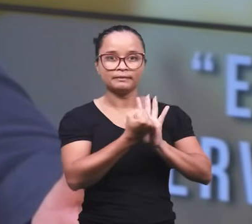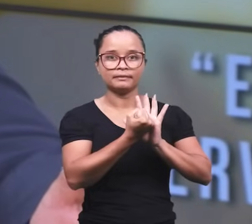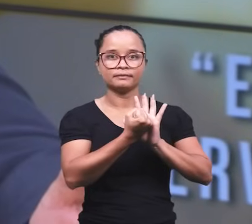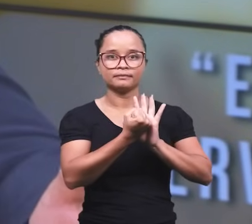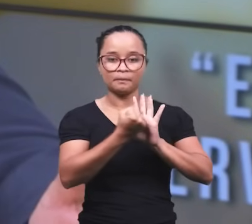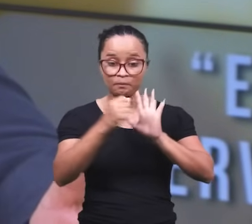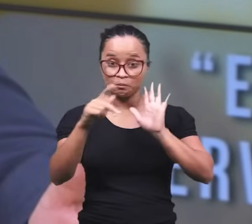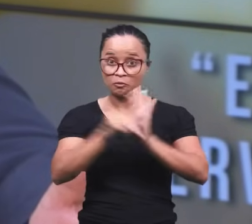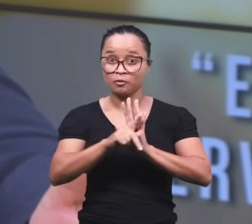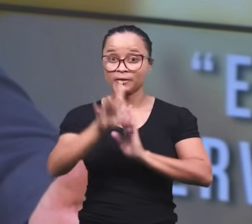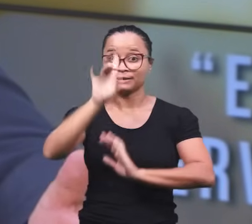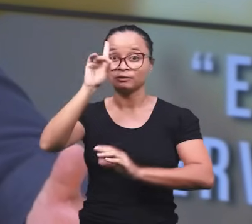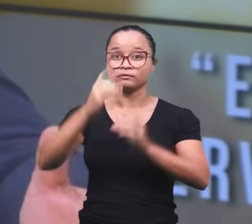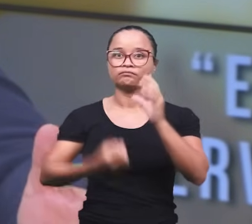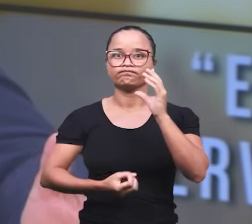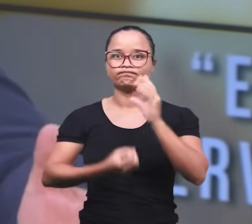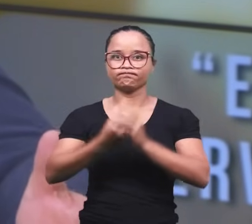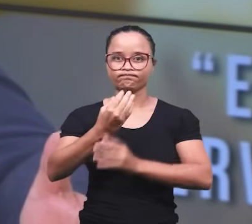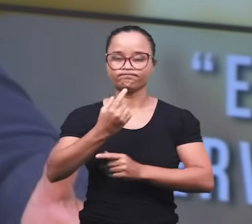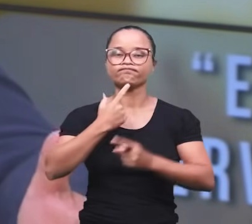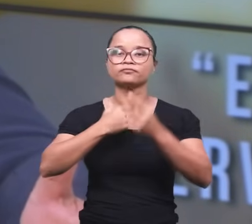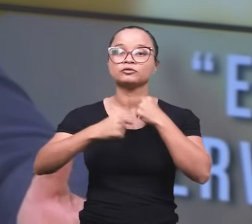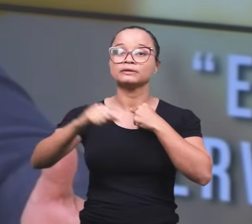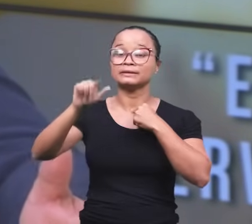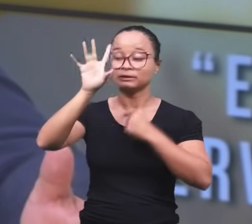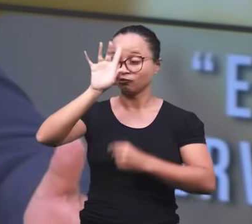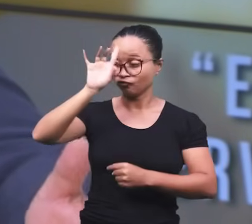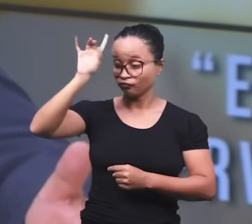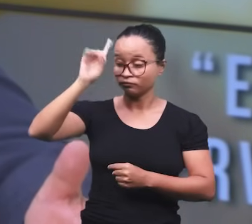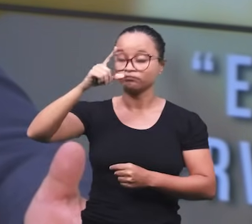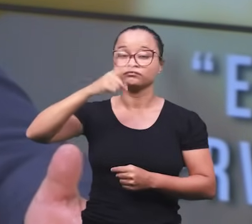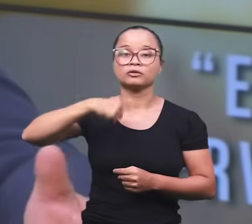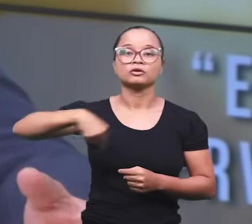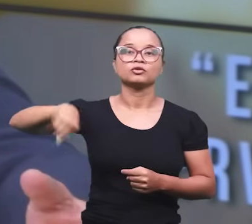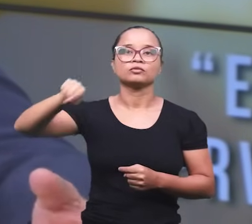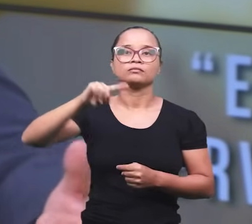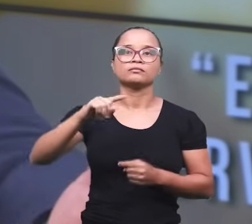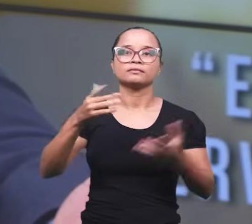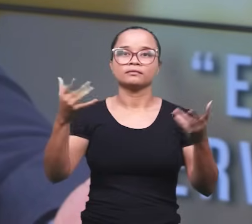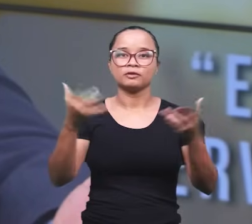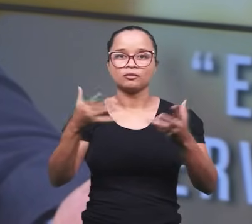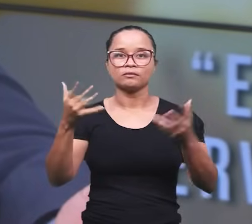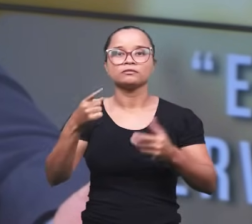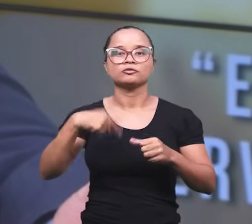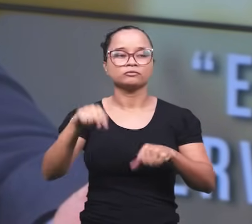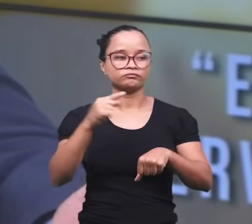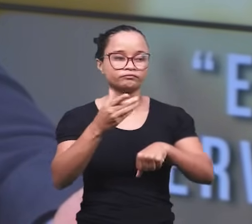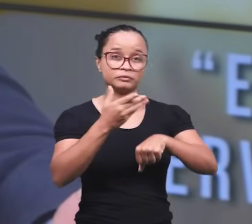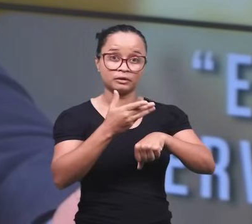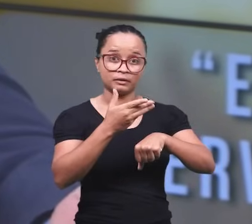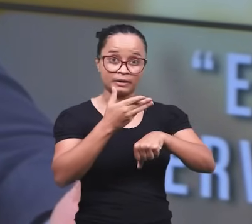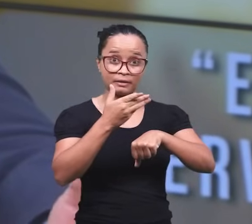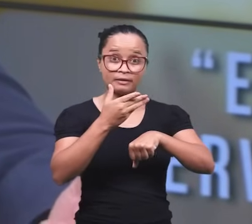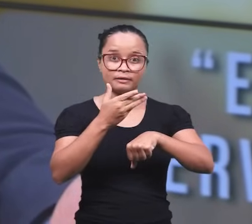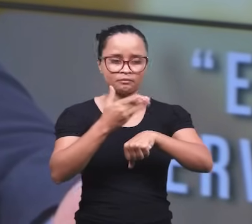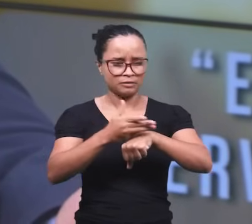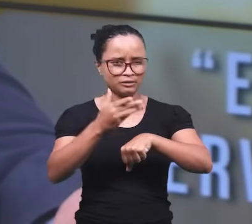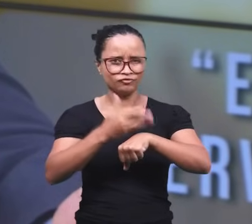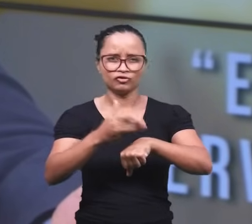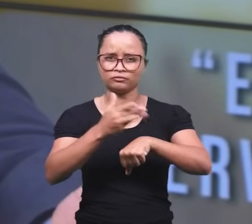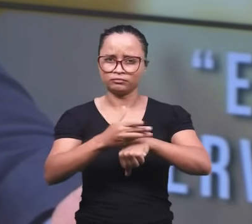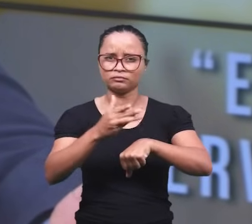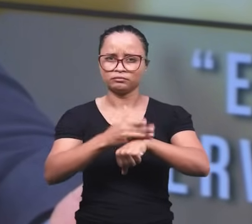estabelecidos por ele e que o desejo dele é que nós coloquemos em prática esses Marcos